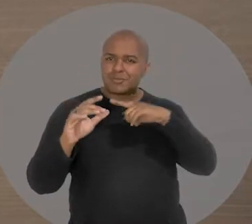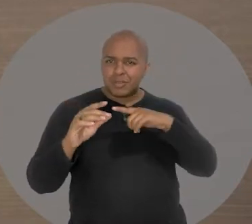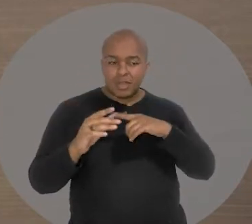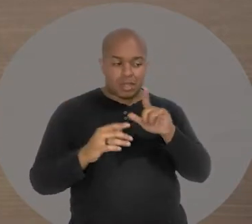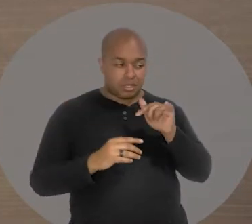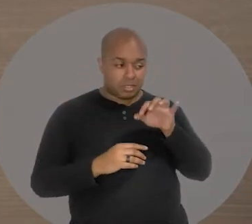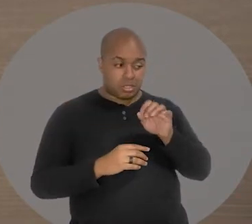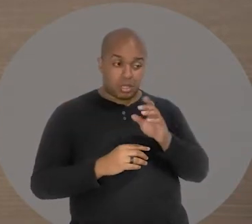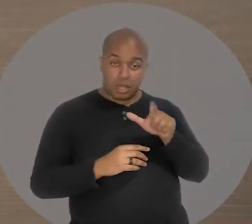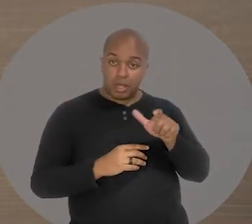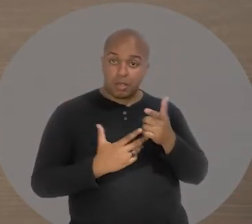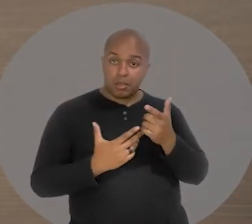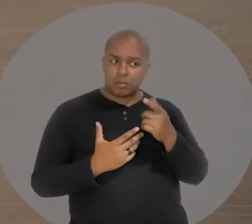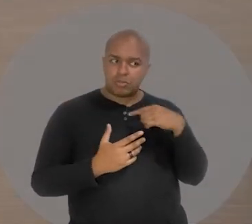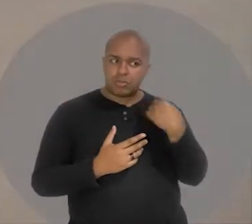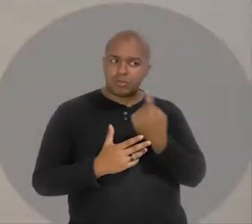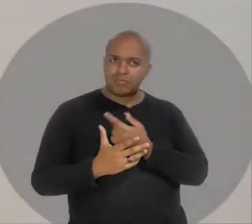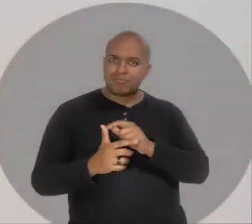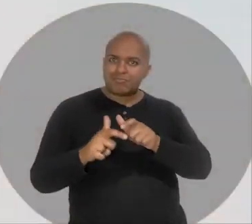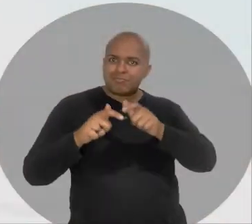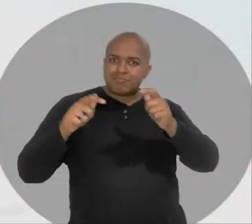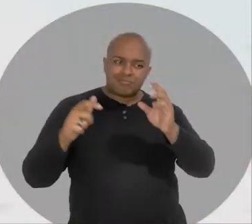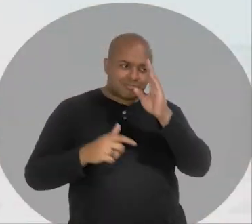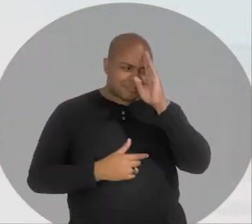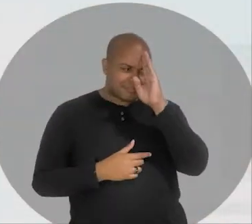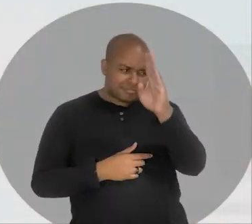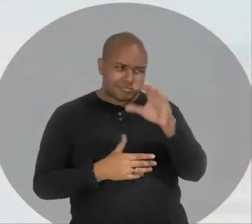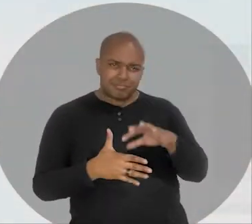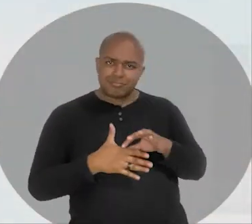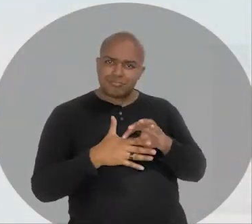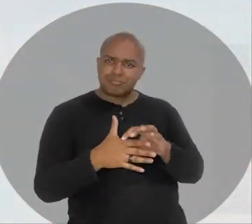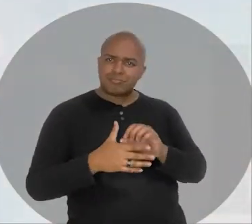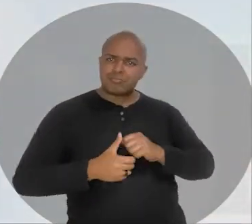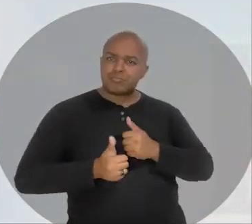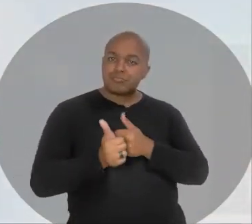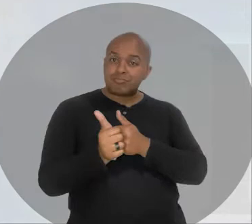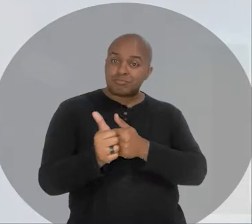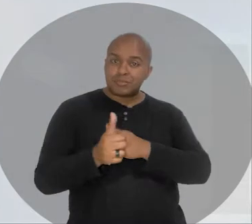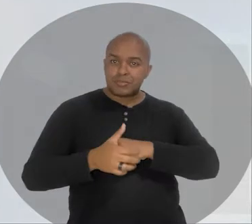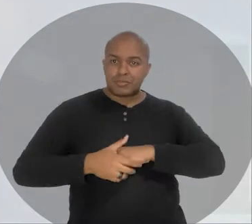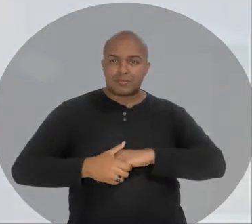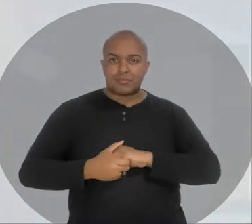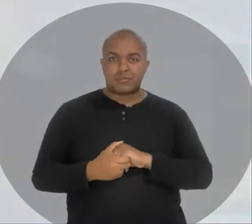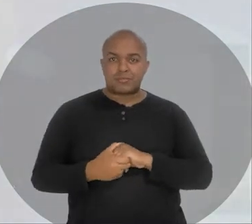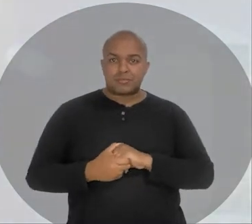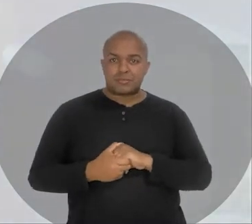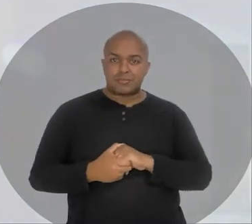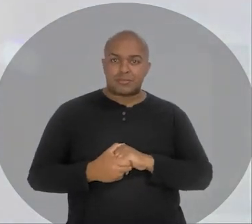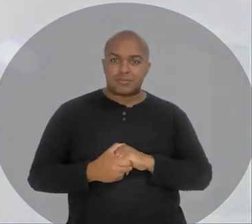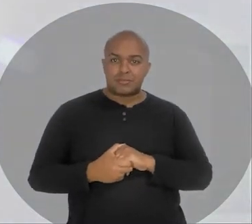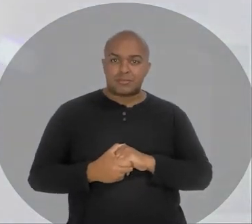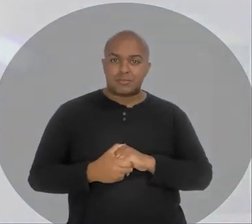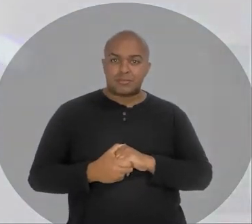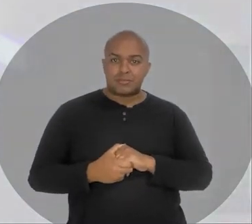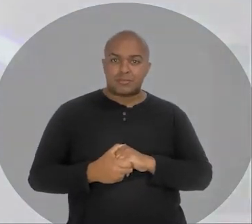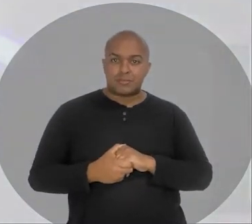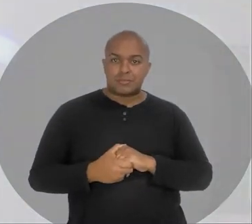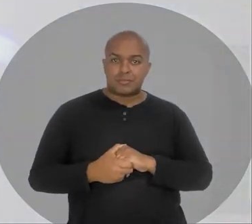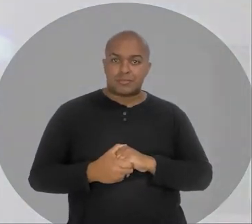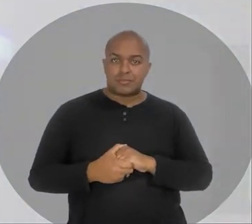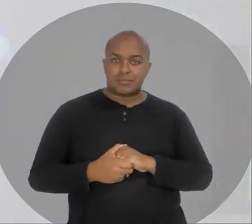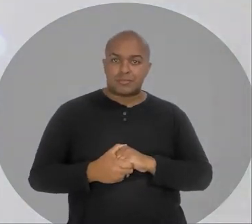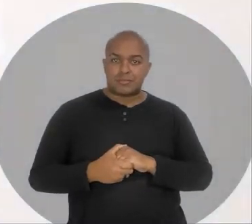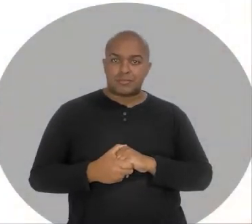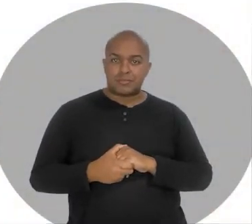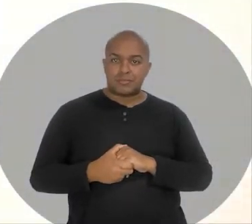foi a nossa grande pioneira. Letras pretas sobre fundo branco, um debate que nos chama a todo instante.